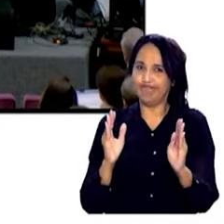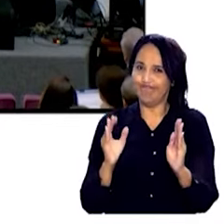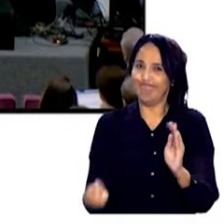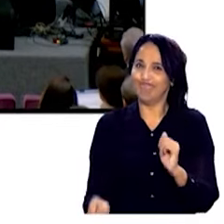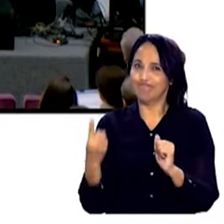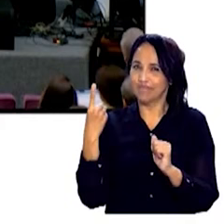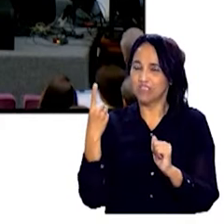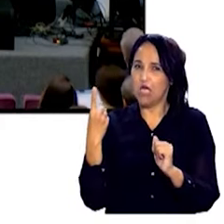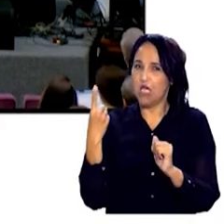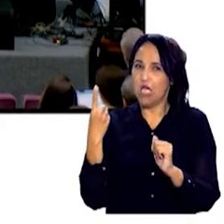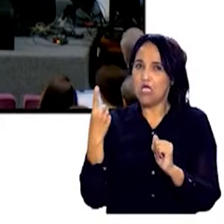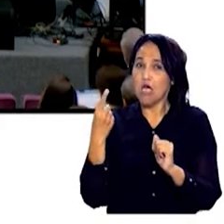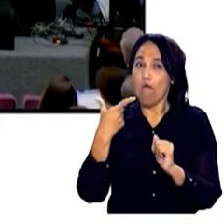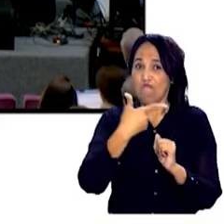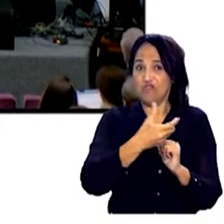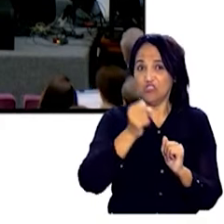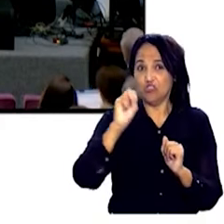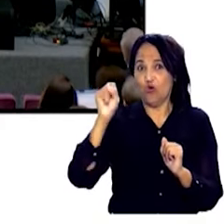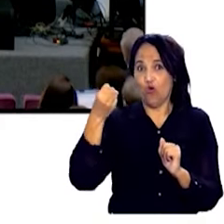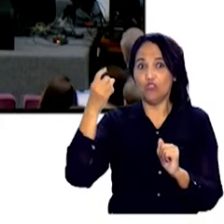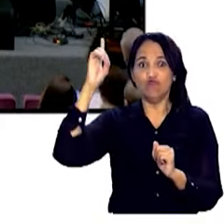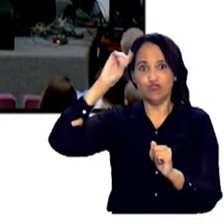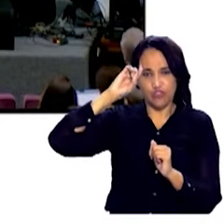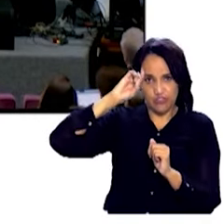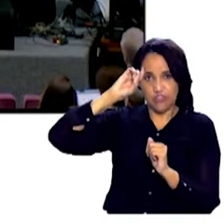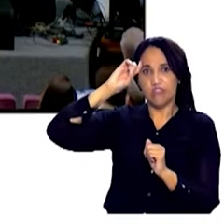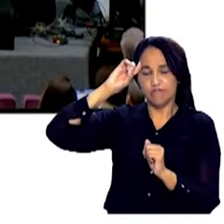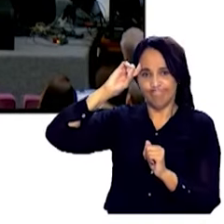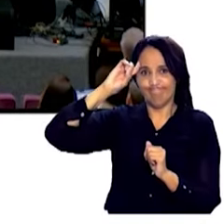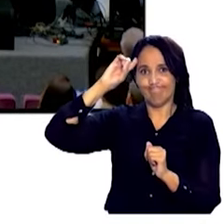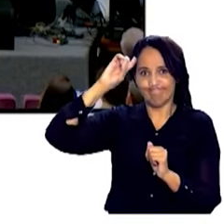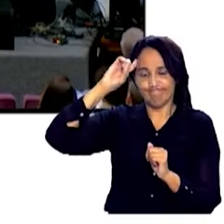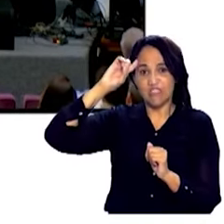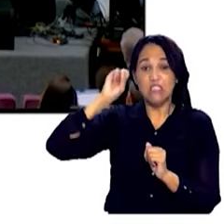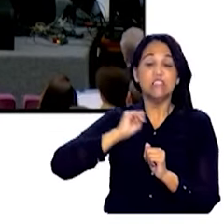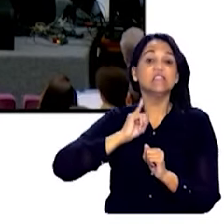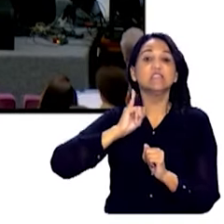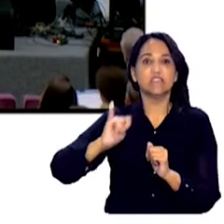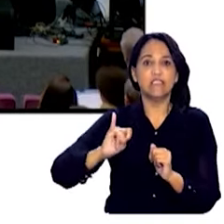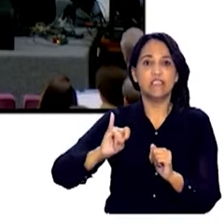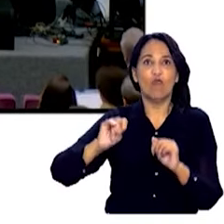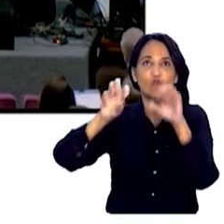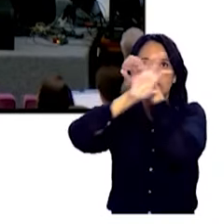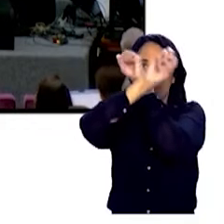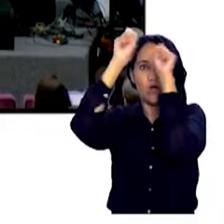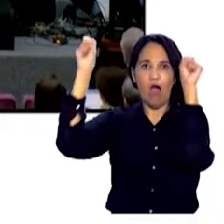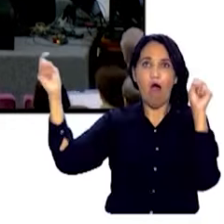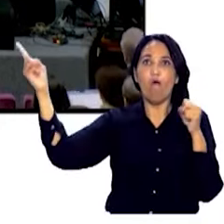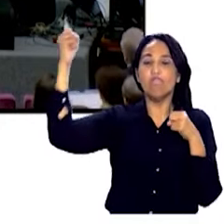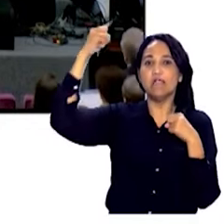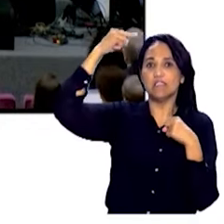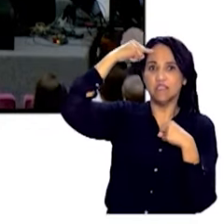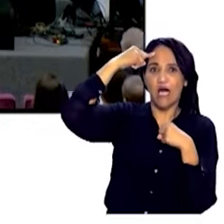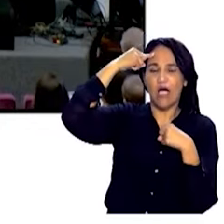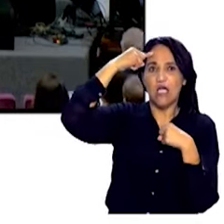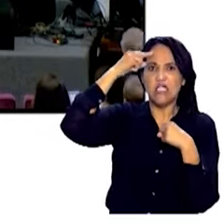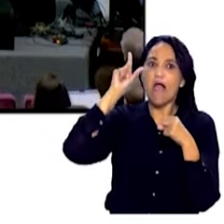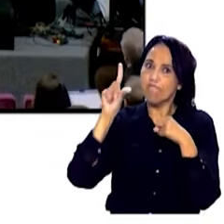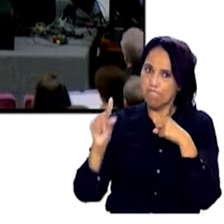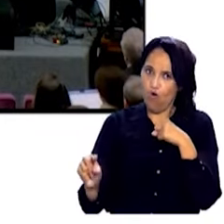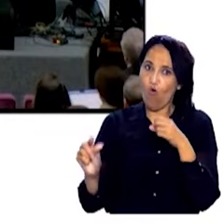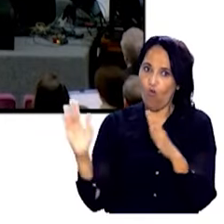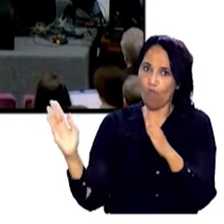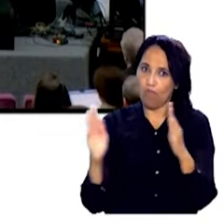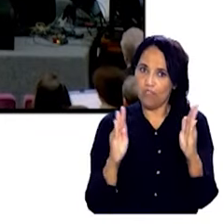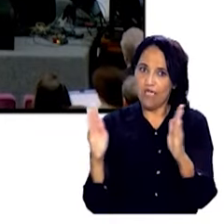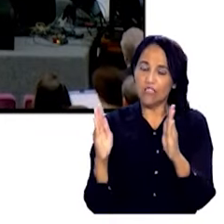dias mais ou menos é 28 dias mas se o tribunal achar que 28 é pouco ele ele aceita por 35 os